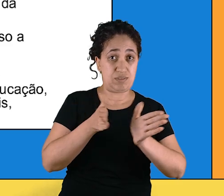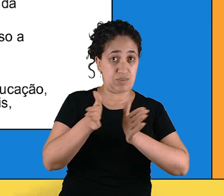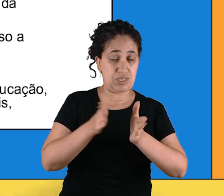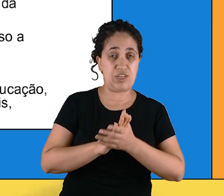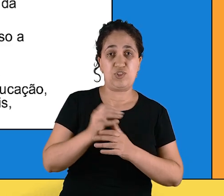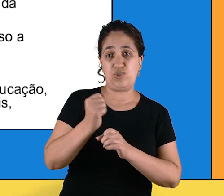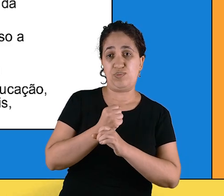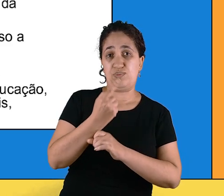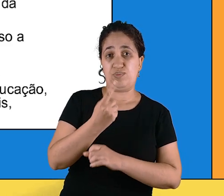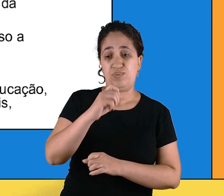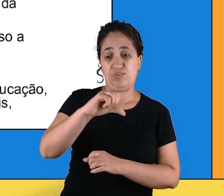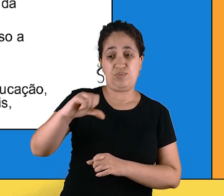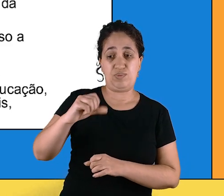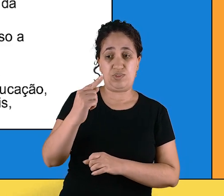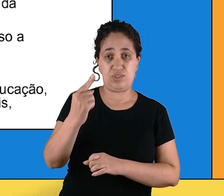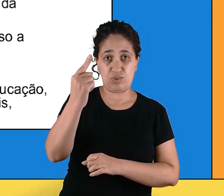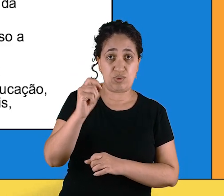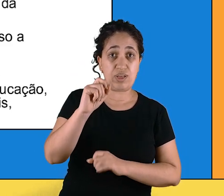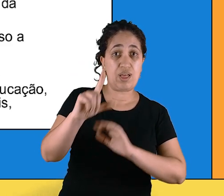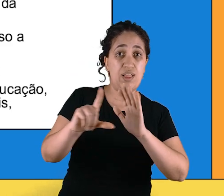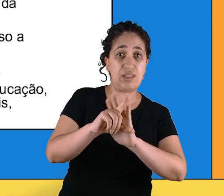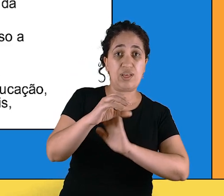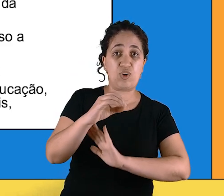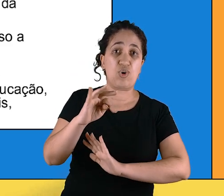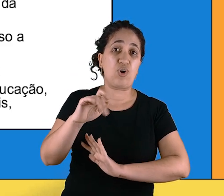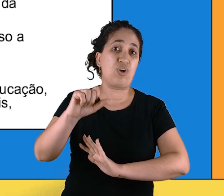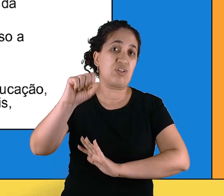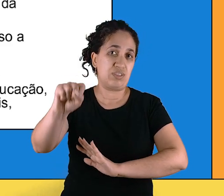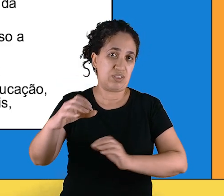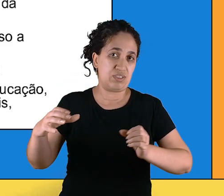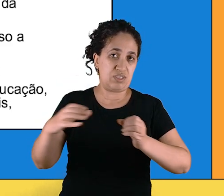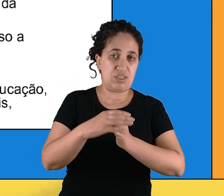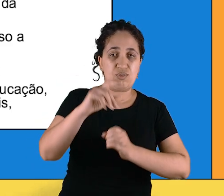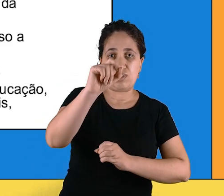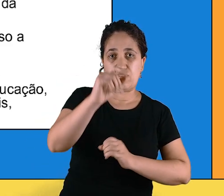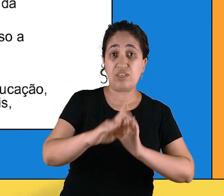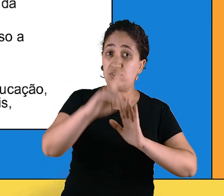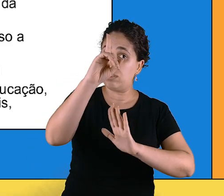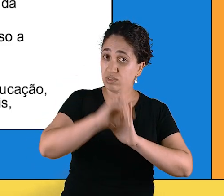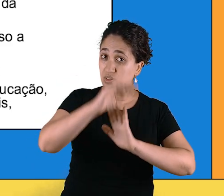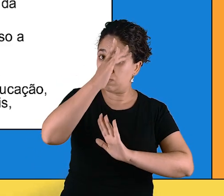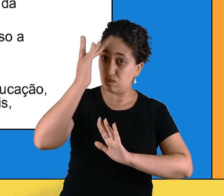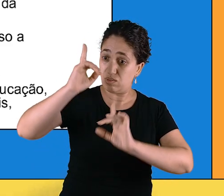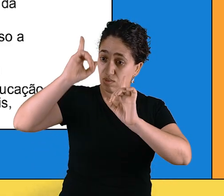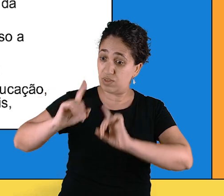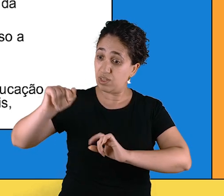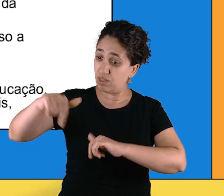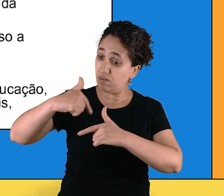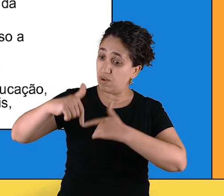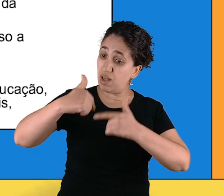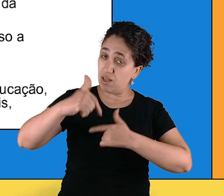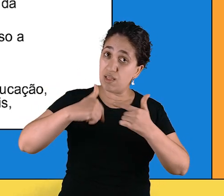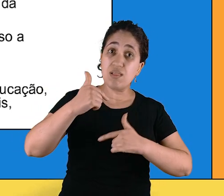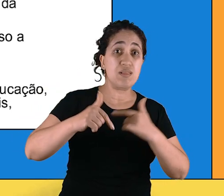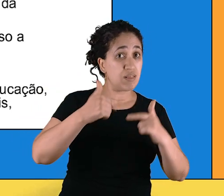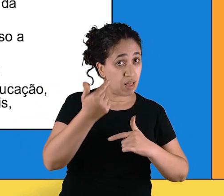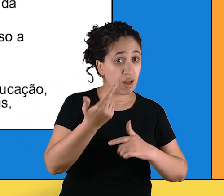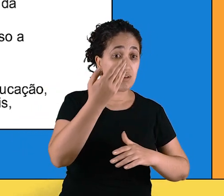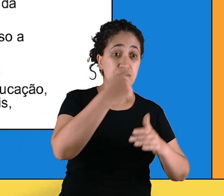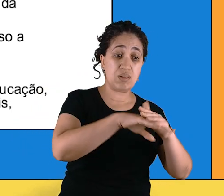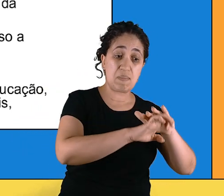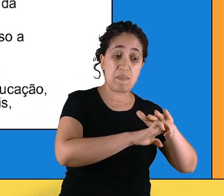Em 1991 foi criada a Lei de Cotas, que garante o direito da pessoa com deficiência de trabalhar, né,